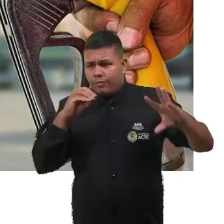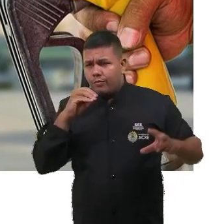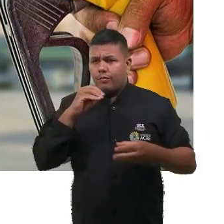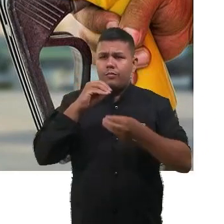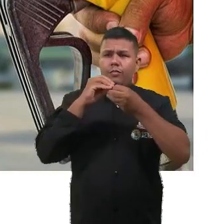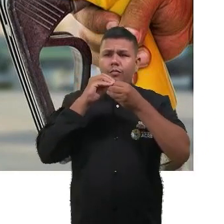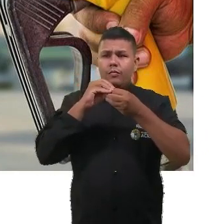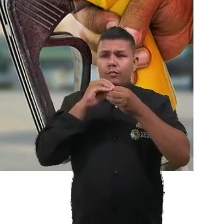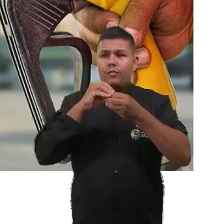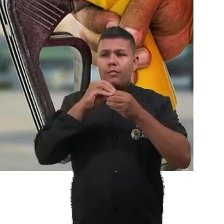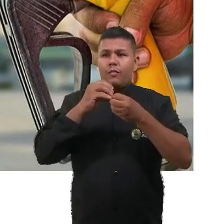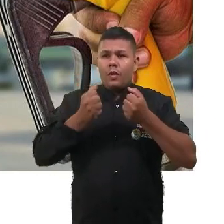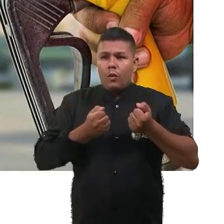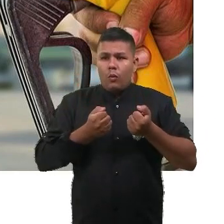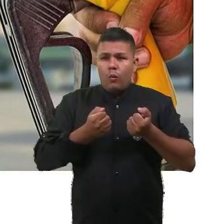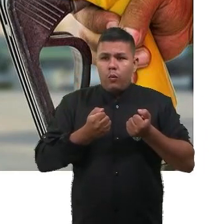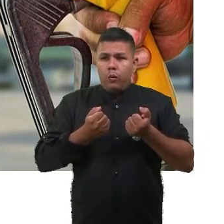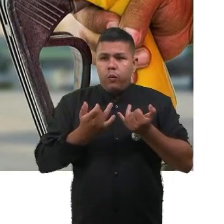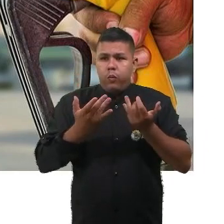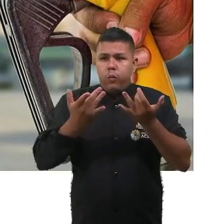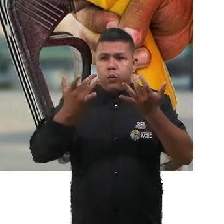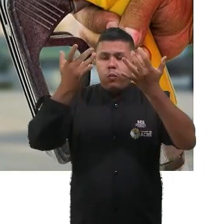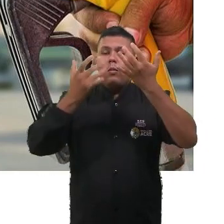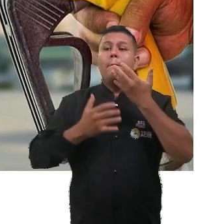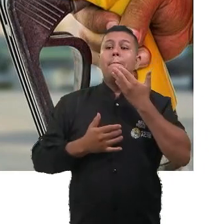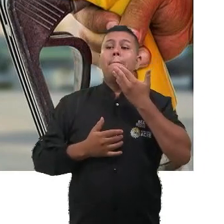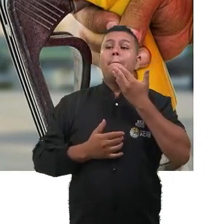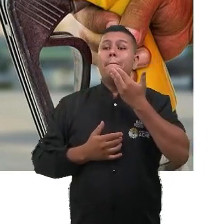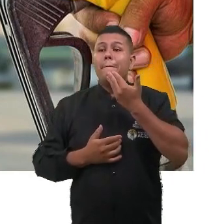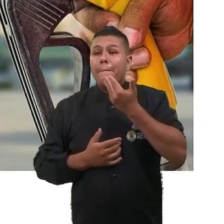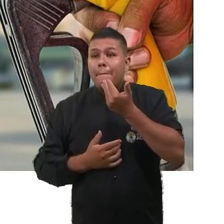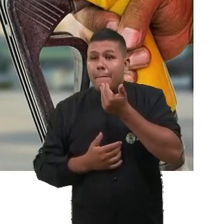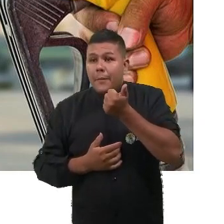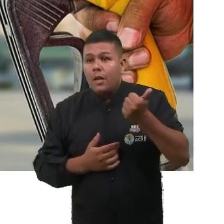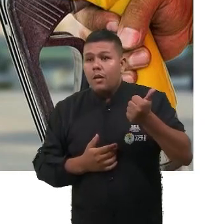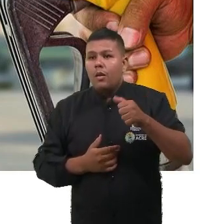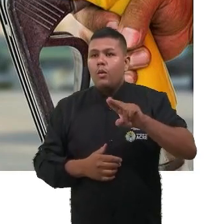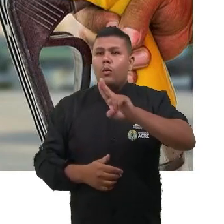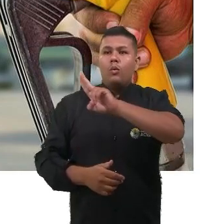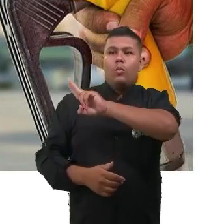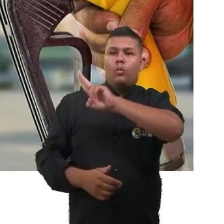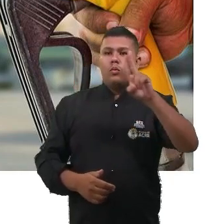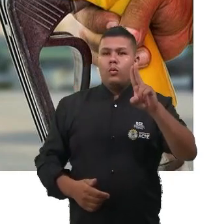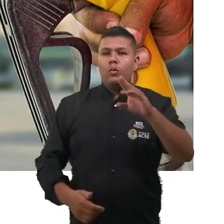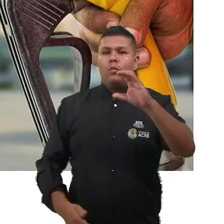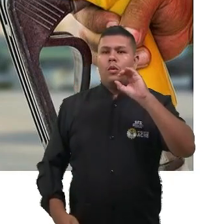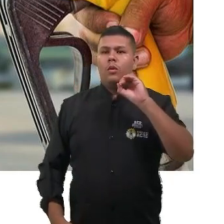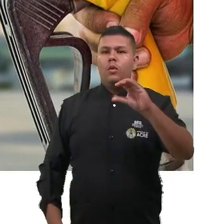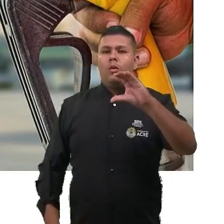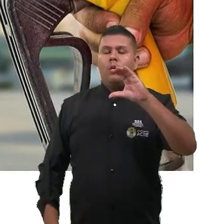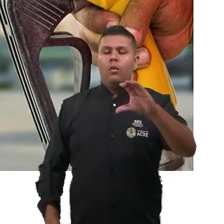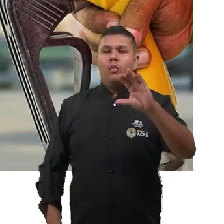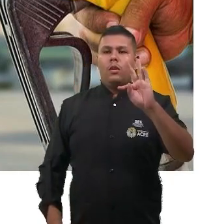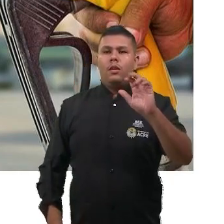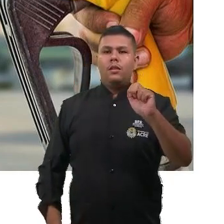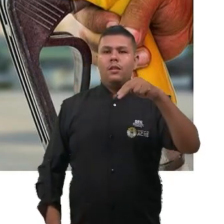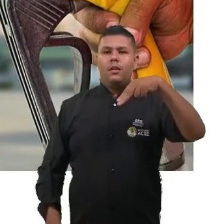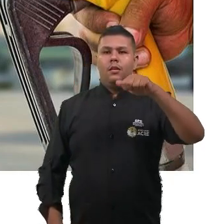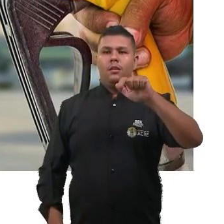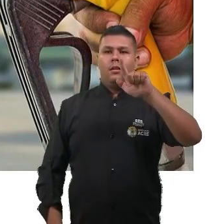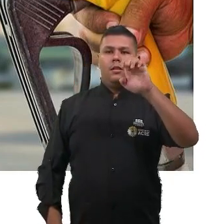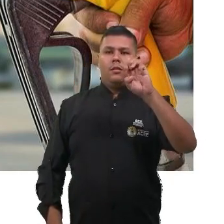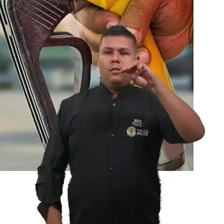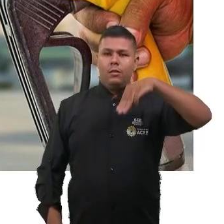tenha uma combustão melhor. E essa combustão a gente chama de octanagem. Já